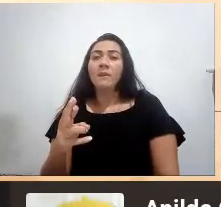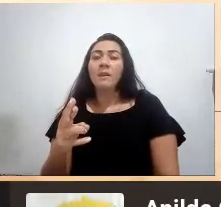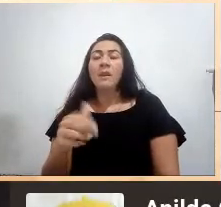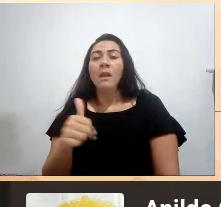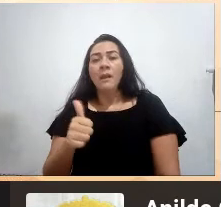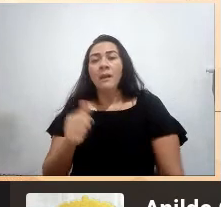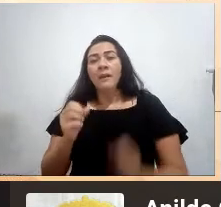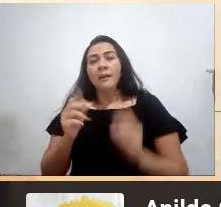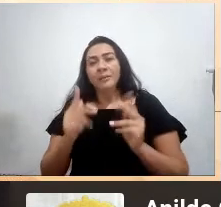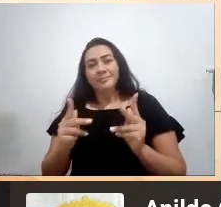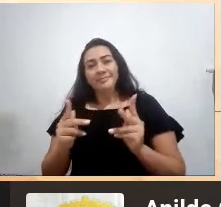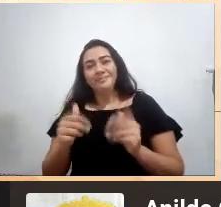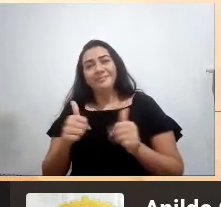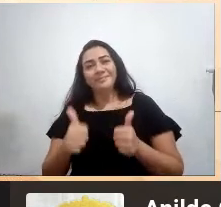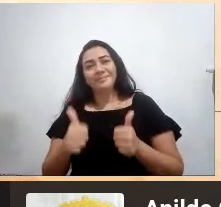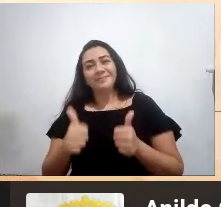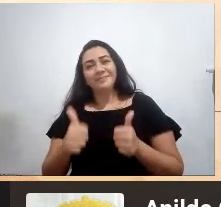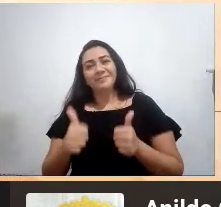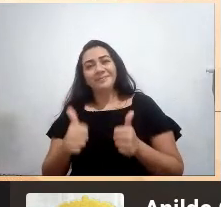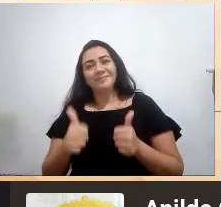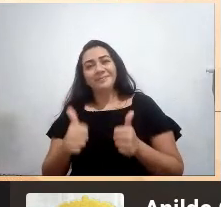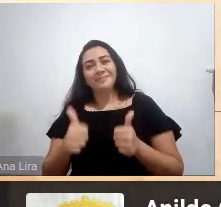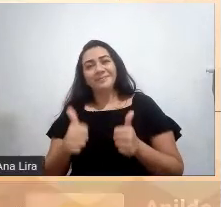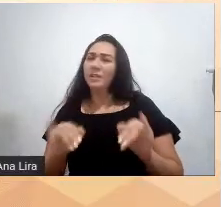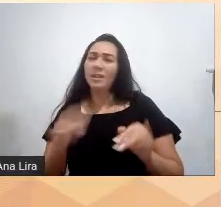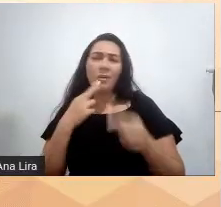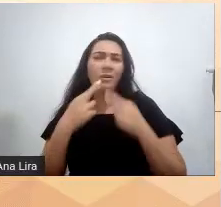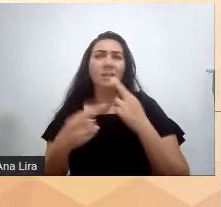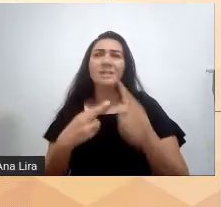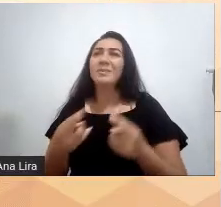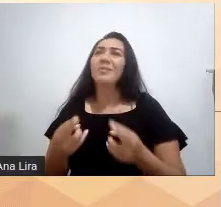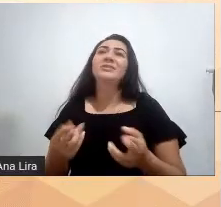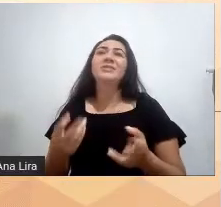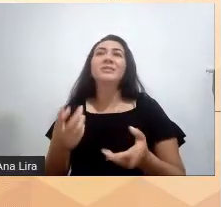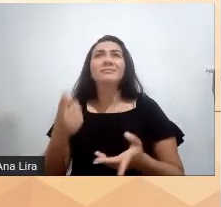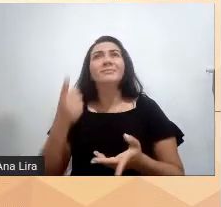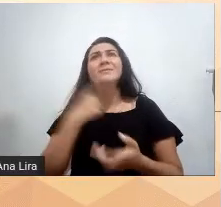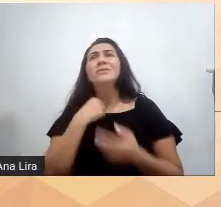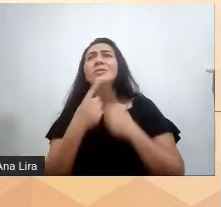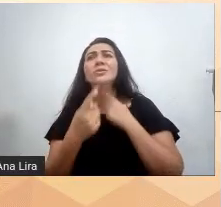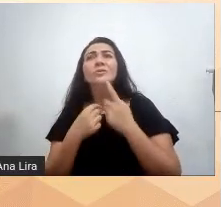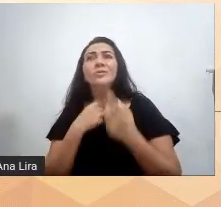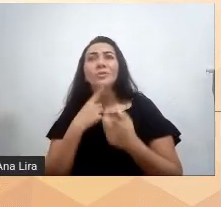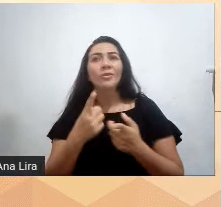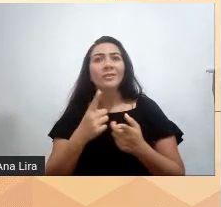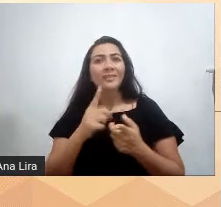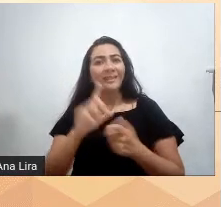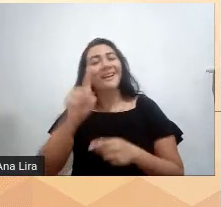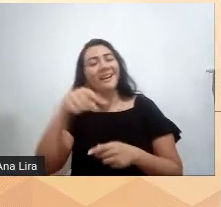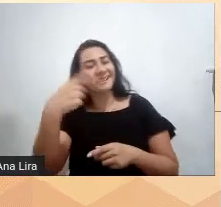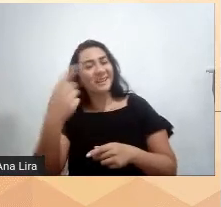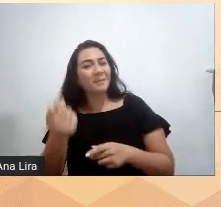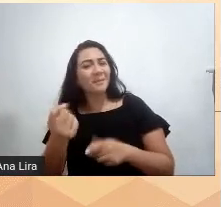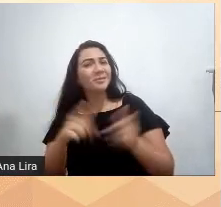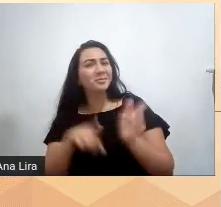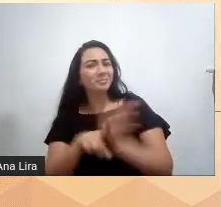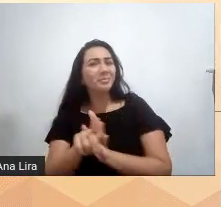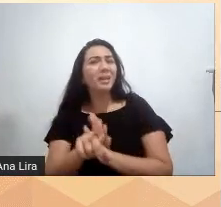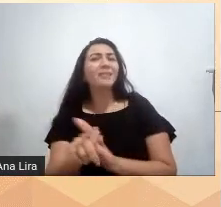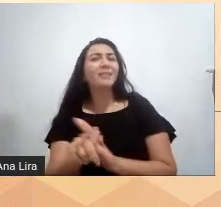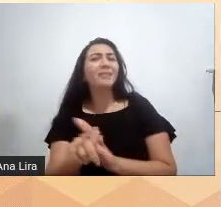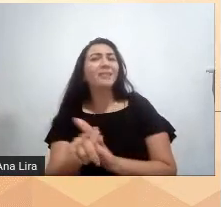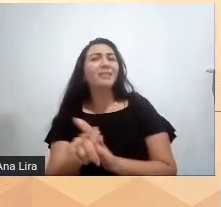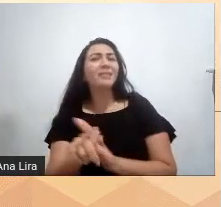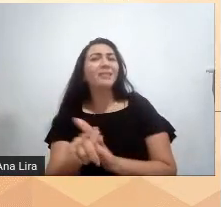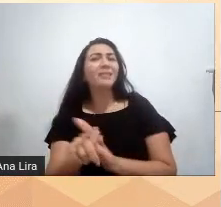fala, tá ok? E vai comentando de onde vocês estão falando, que depois eu quero ver nos comentários. Eu estou falando de Manaus, estou